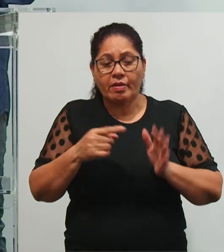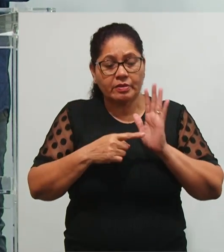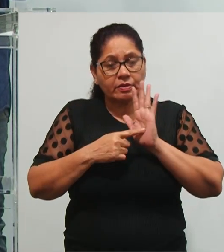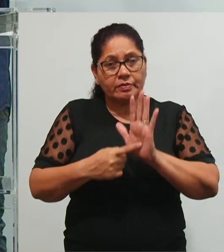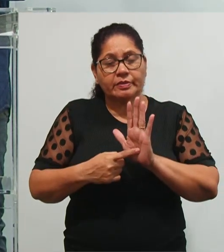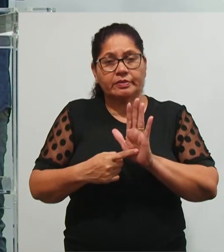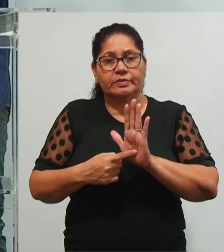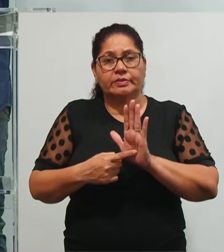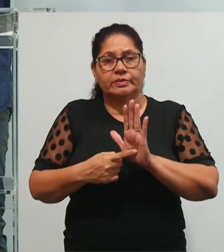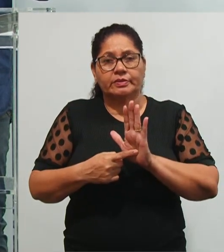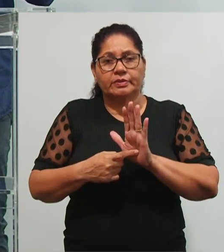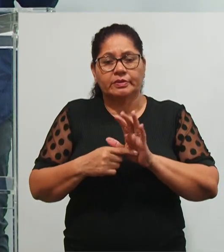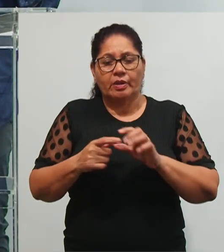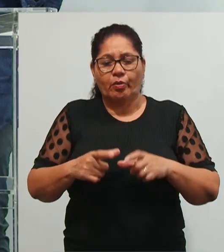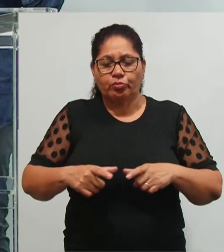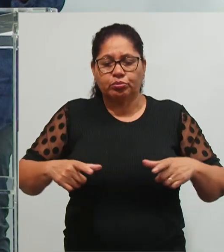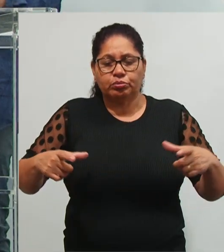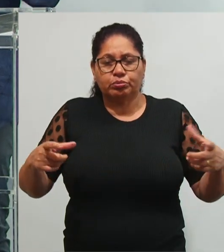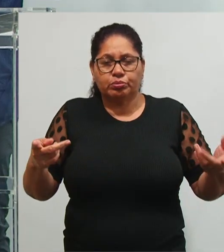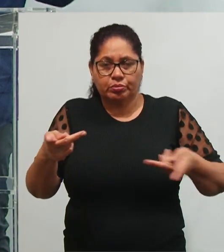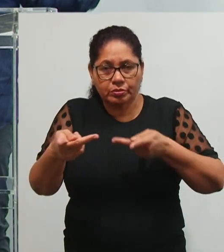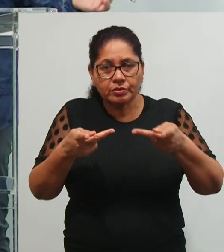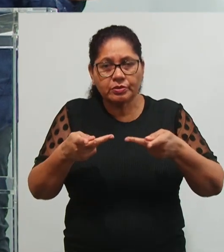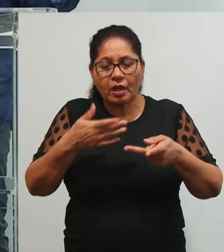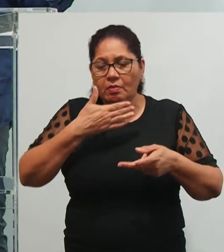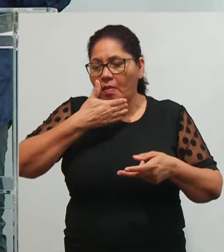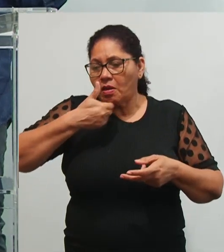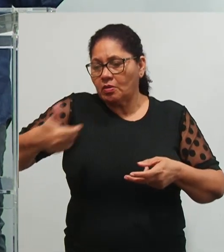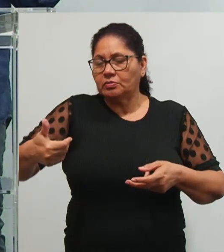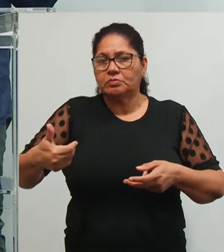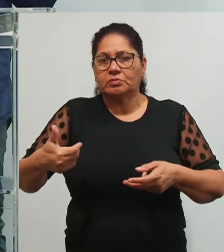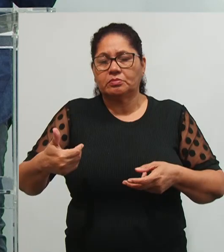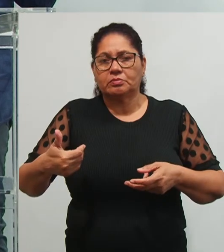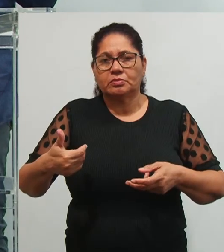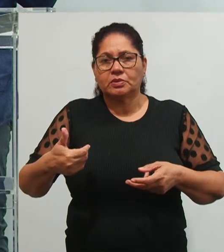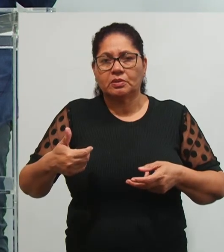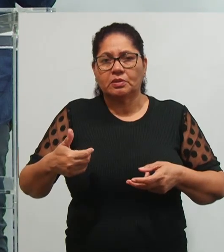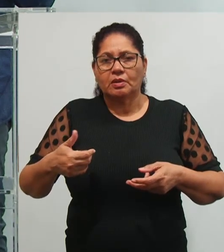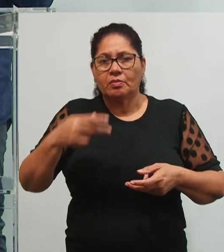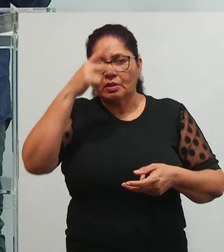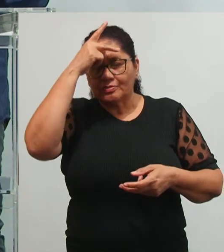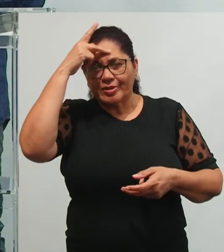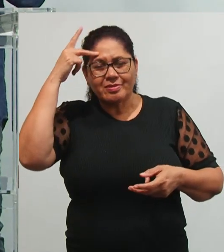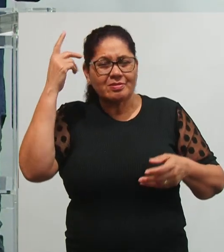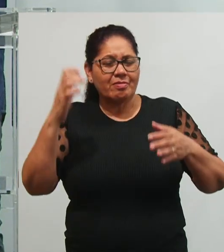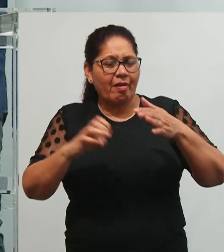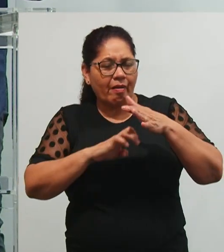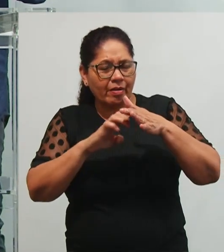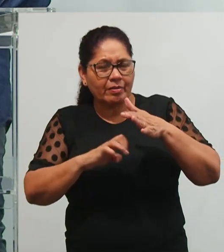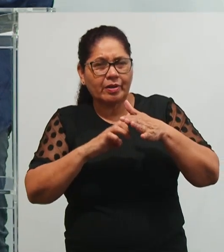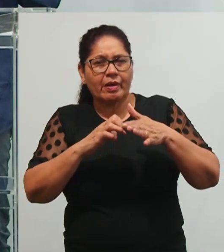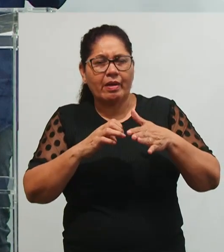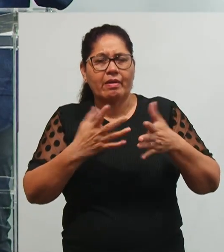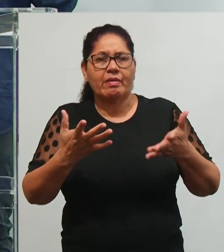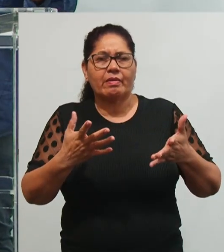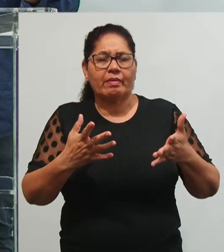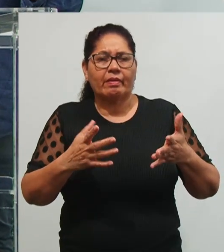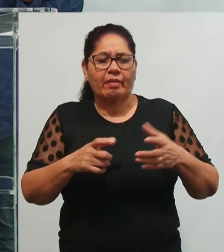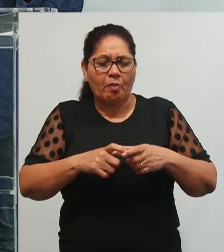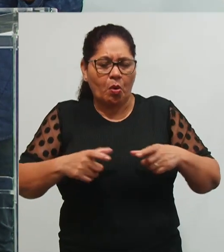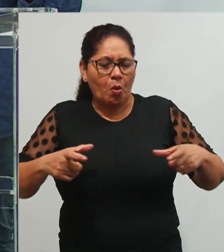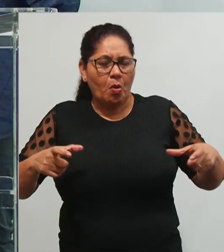deixar de apresentar inicialmente um grande projeto, não é? Fazer com que muitas pessoas, muitas